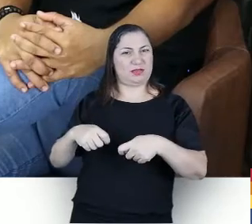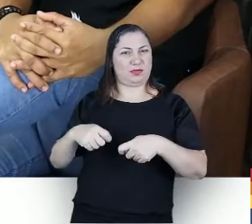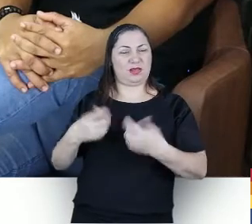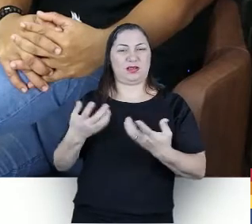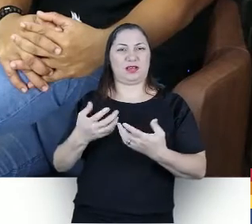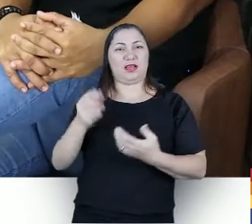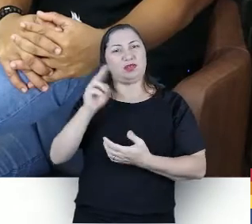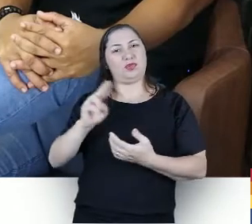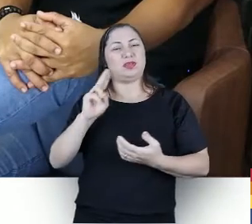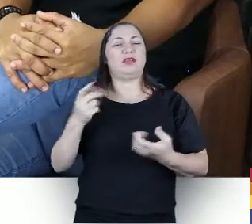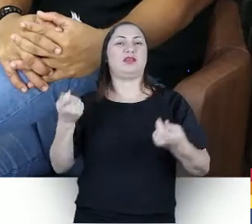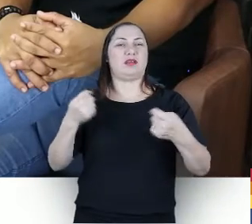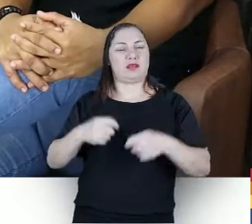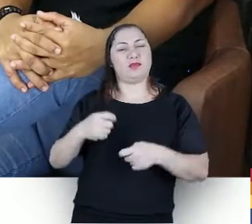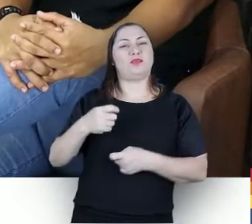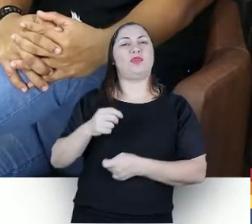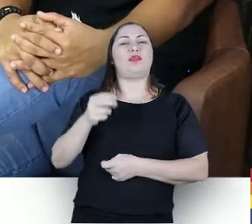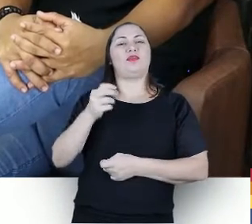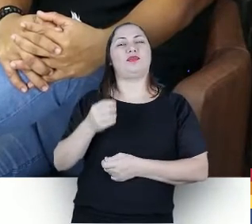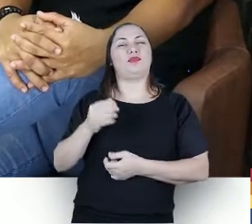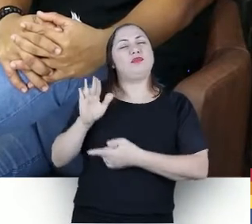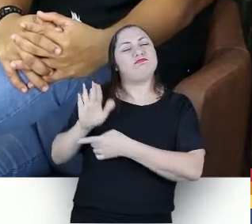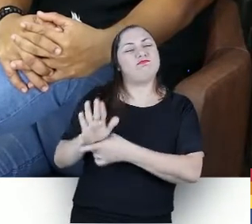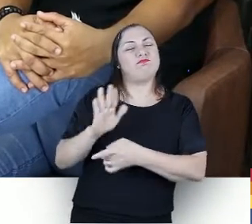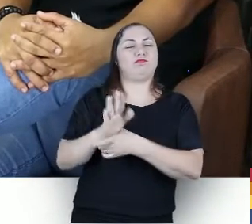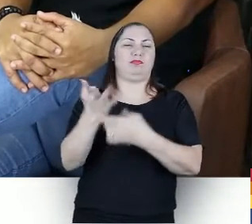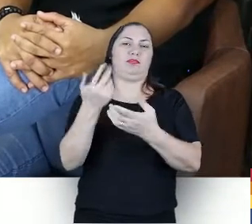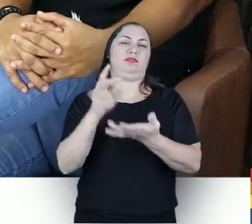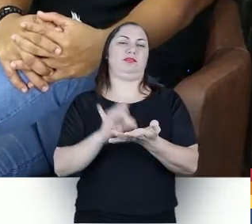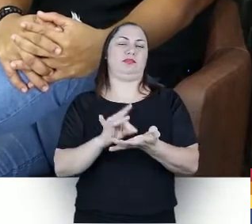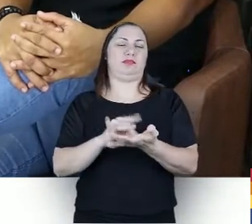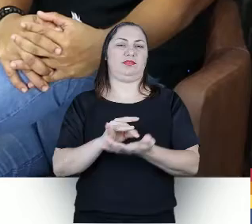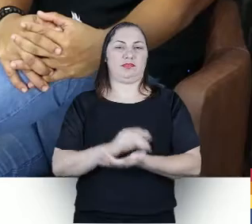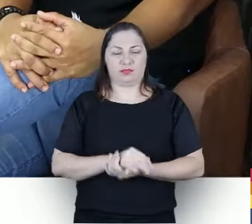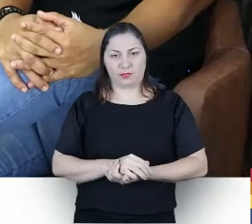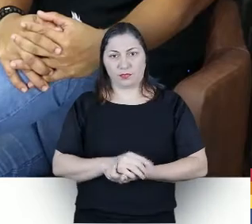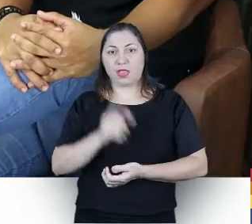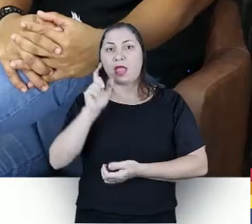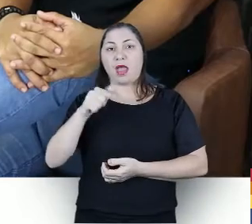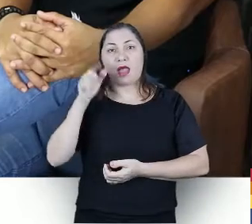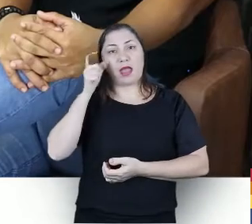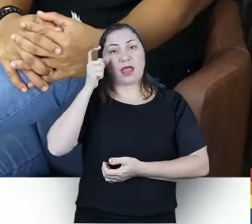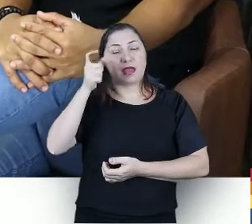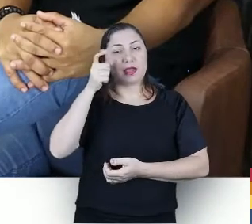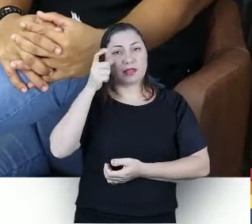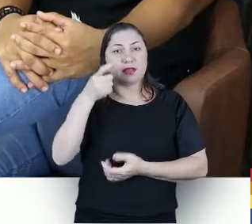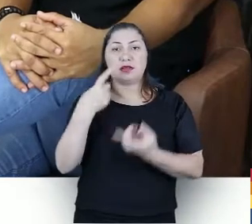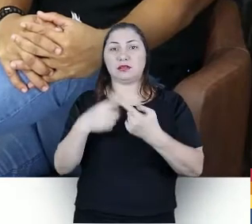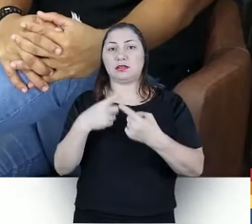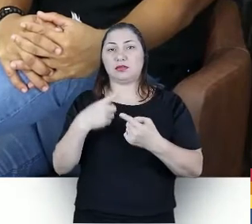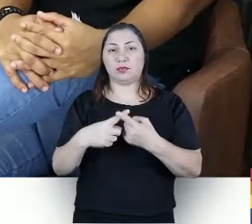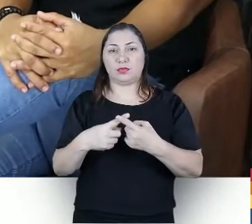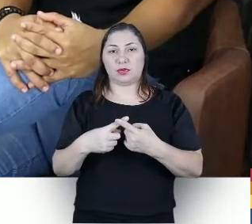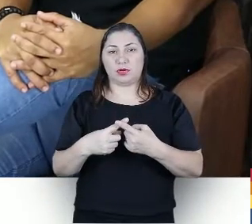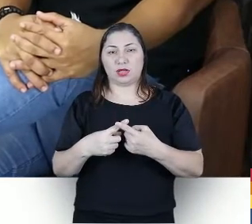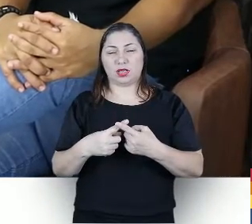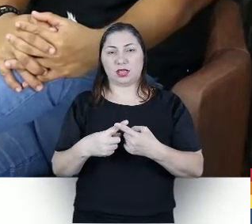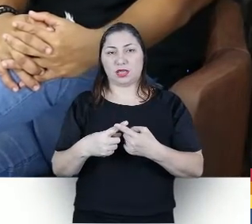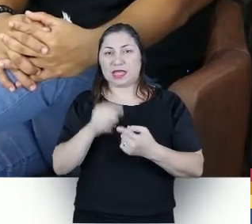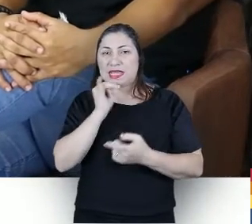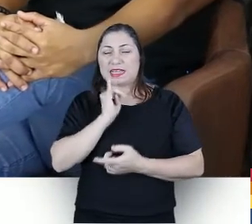determinado ponto ali na disciplina, porque é tudo muito novo para todo mundo, né? Então, eu acho que o ganho